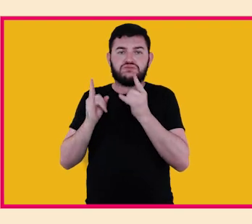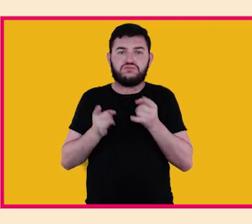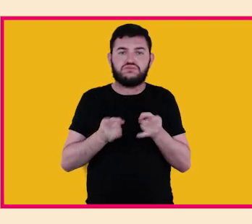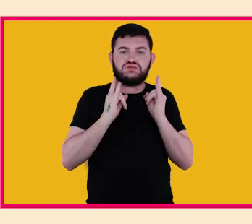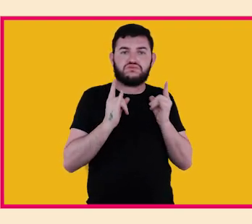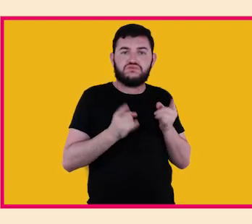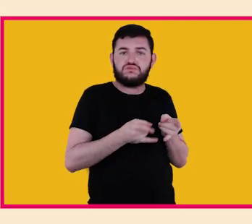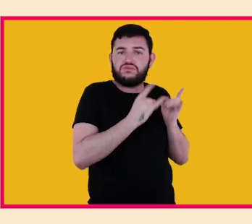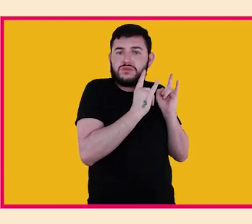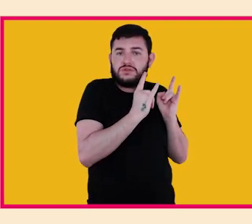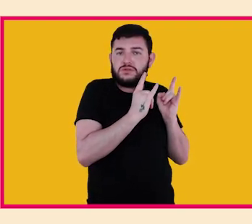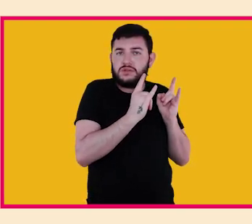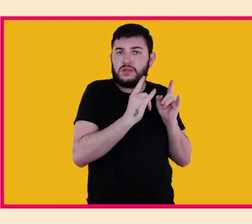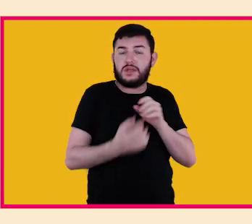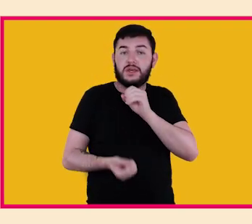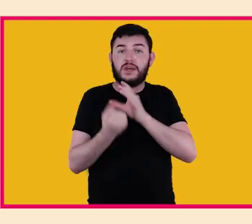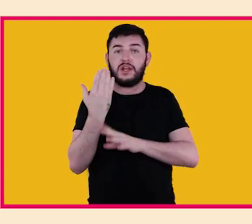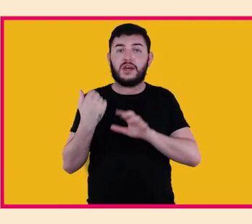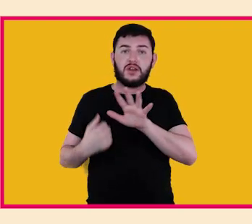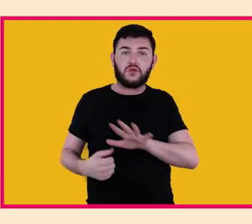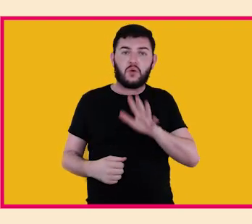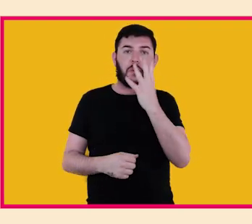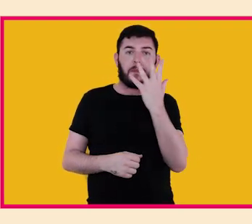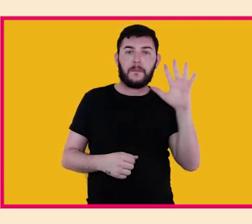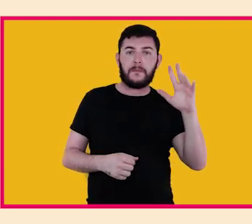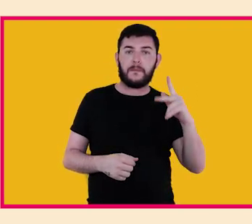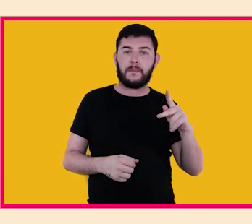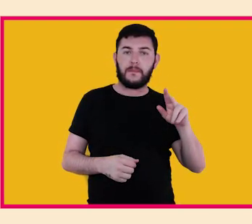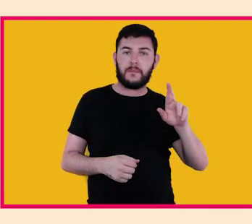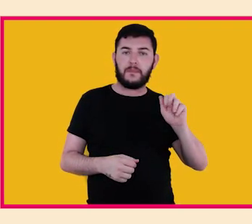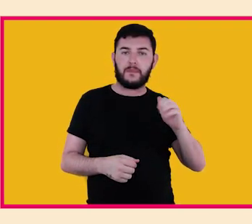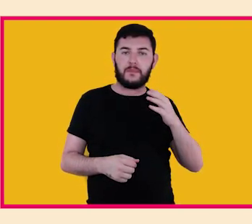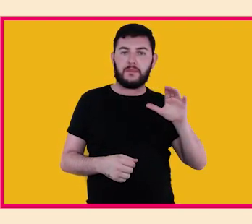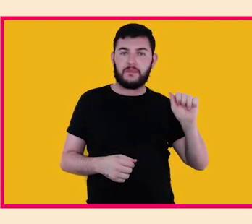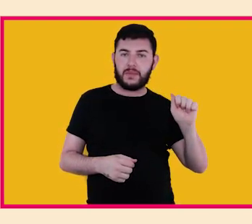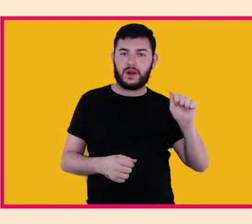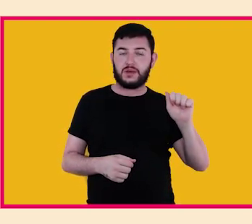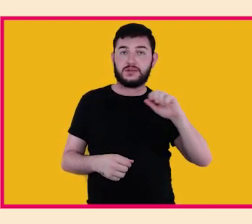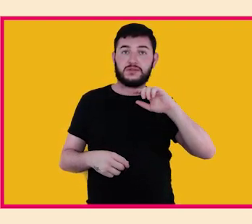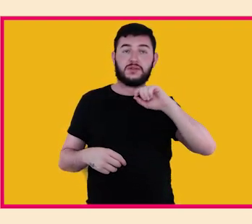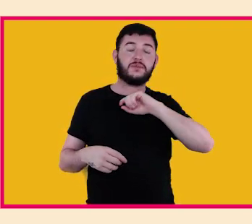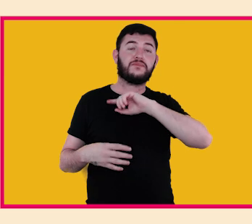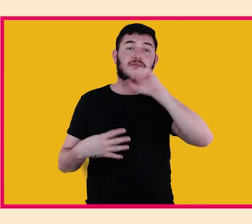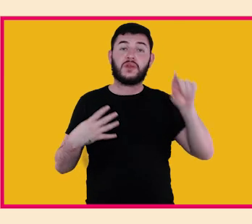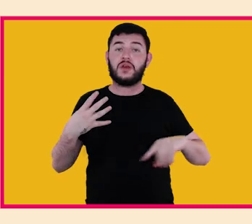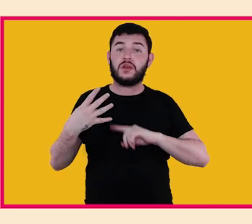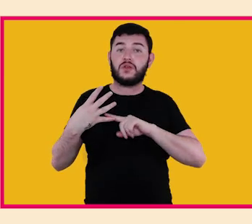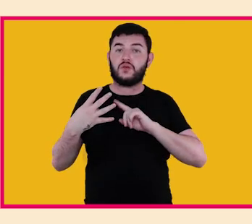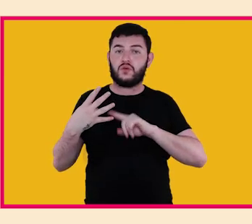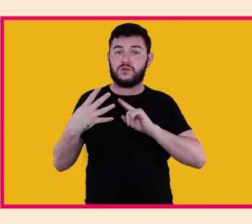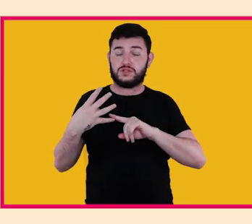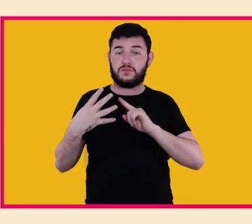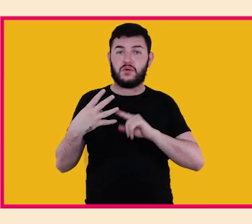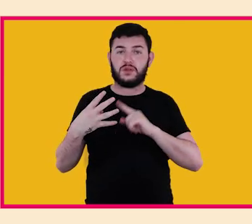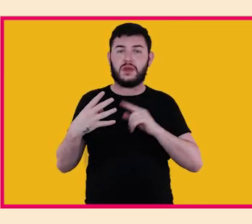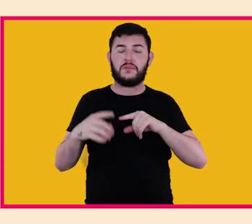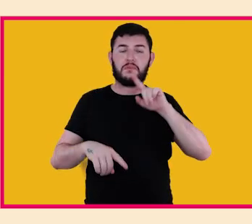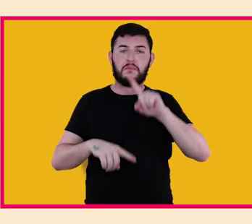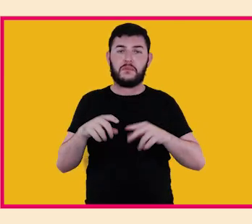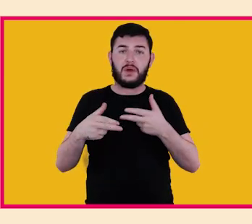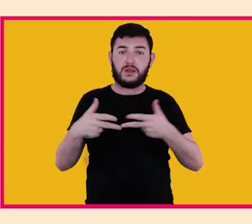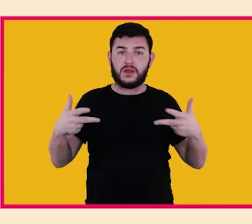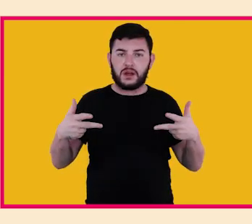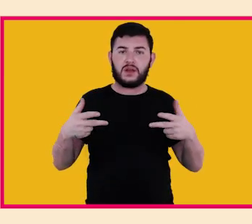praças temáticas. Na última categoria estão agrupados os elementos projetados e detalhados para amarrarem os diferentes módulos e compor o entorno,